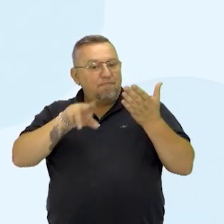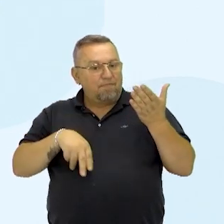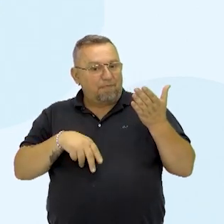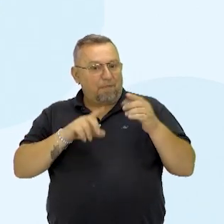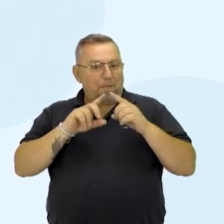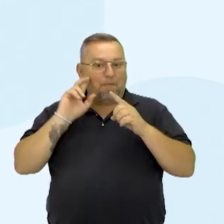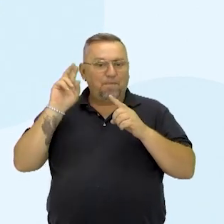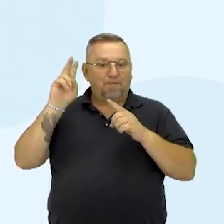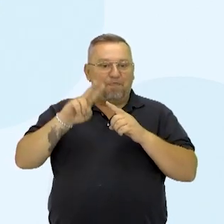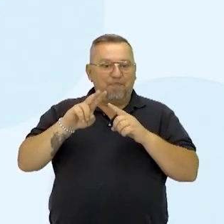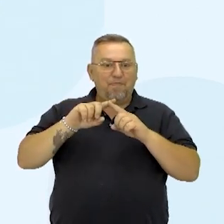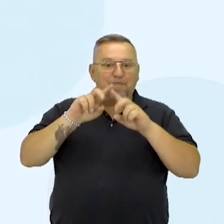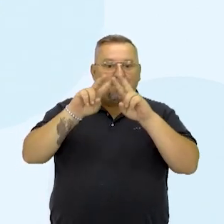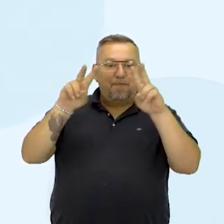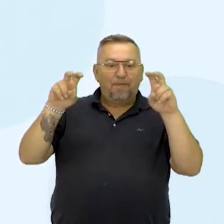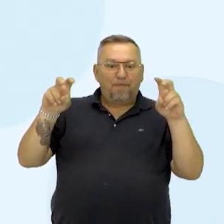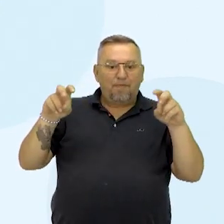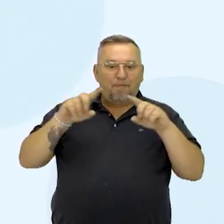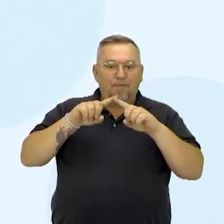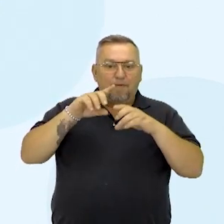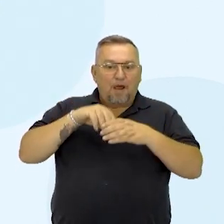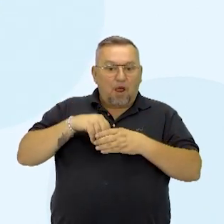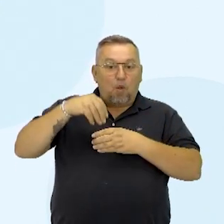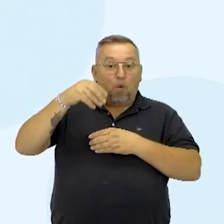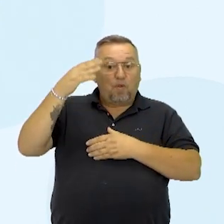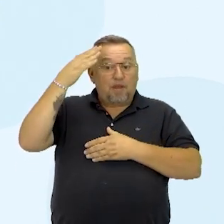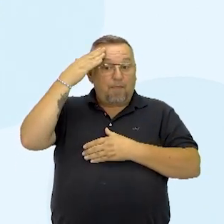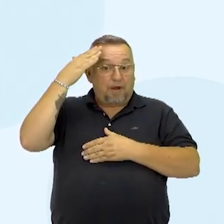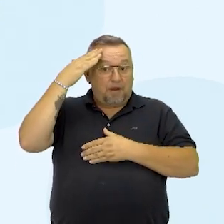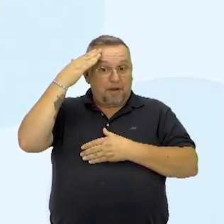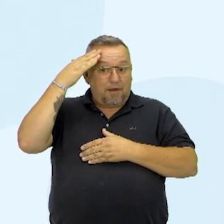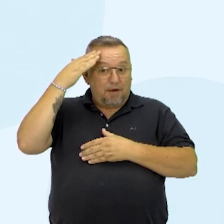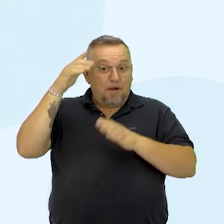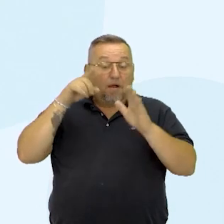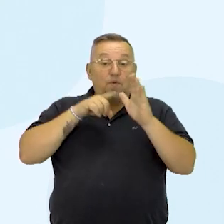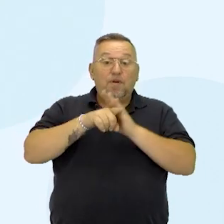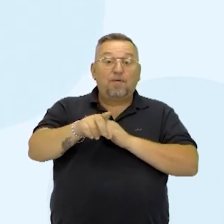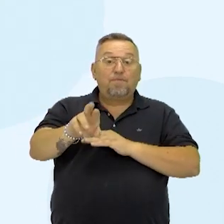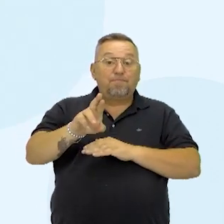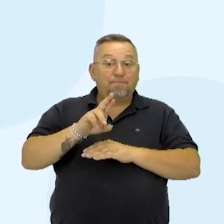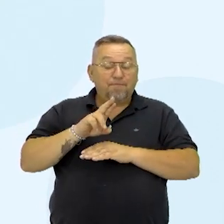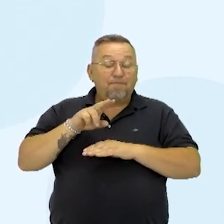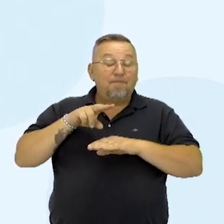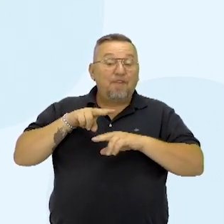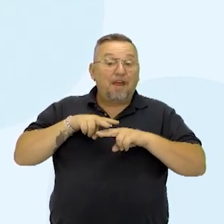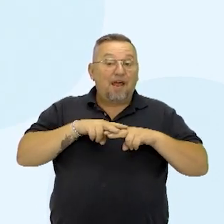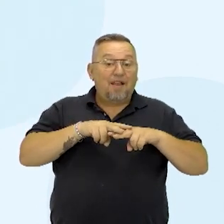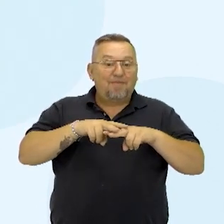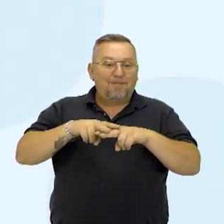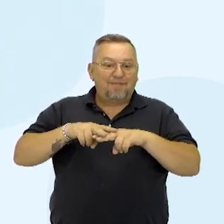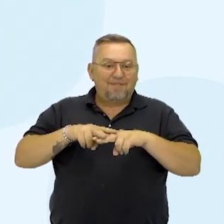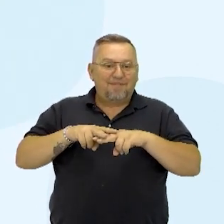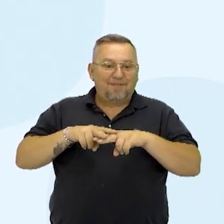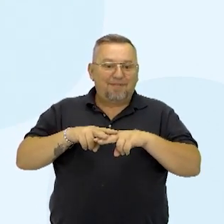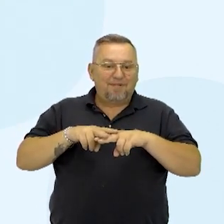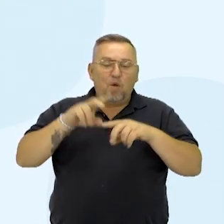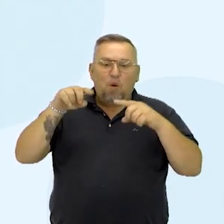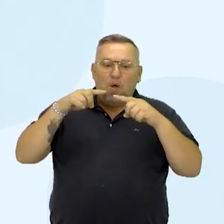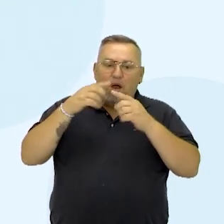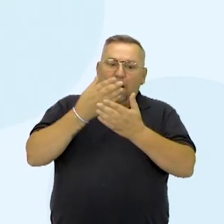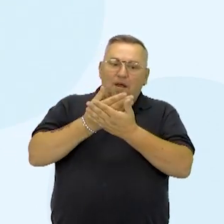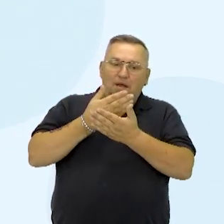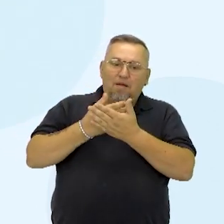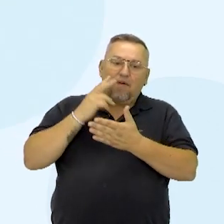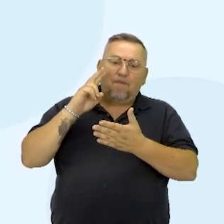à apresentação da aula. O tema da aula, né? Externalizando o saber, quiz da revisão. E objetivos